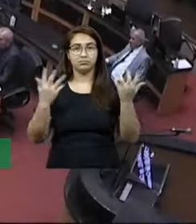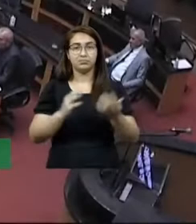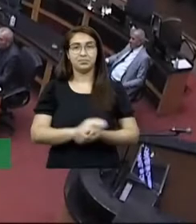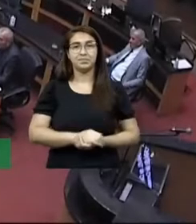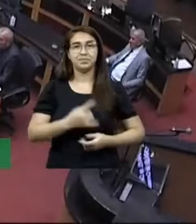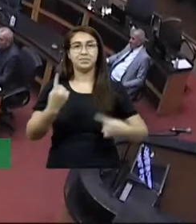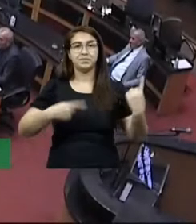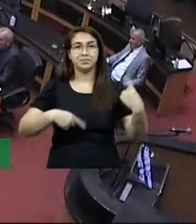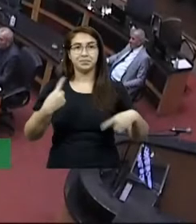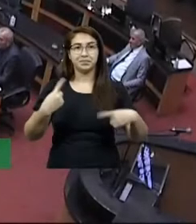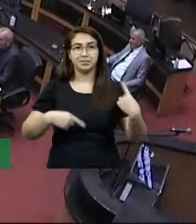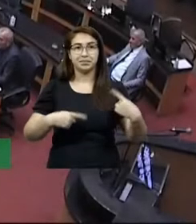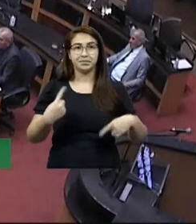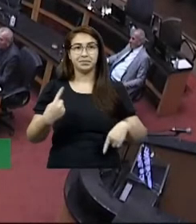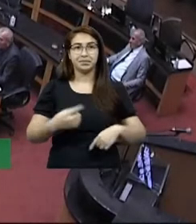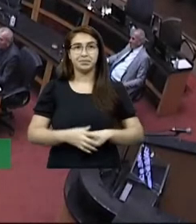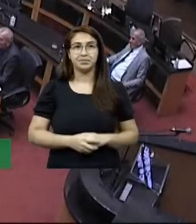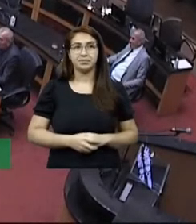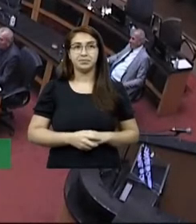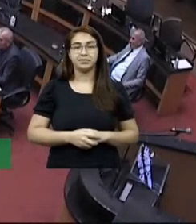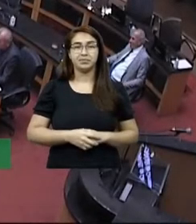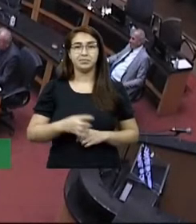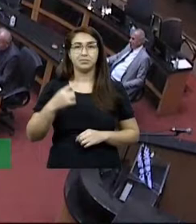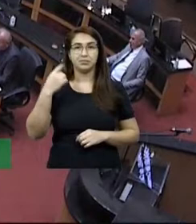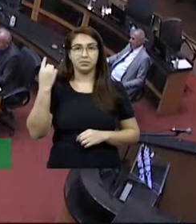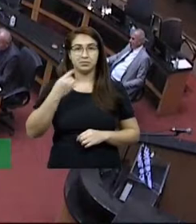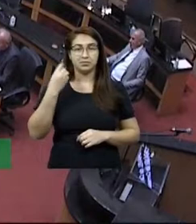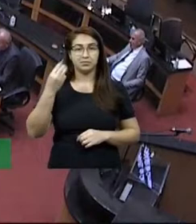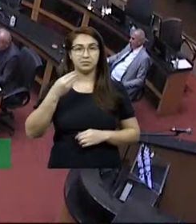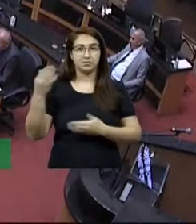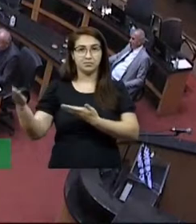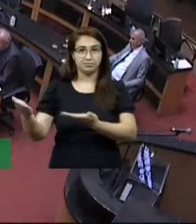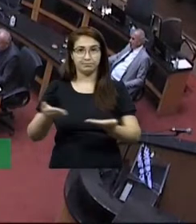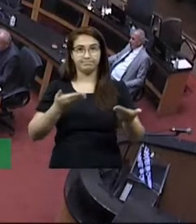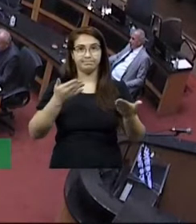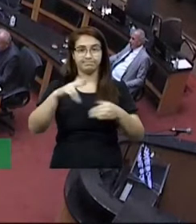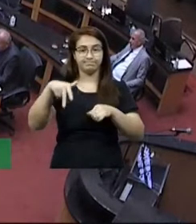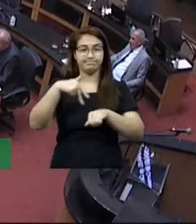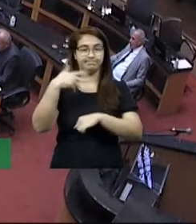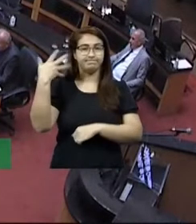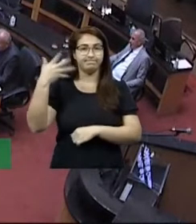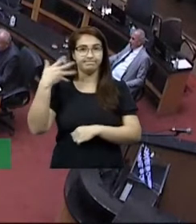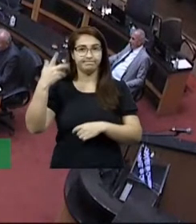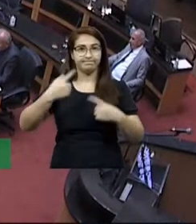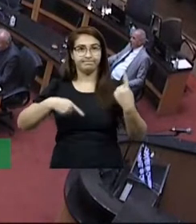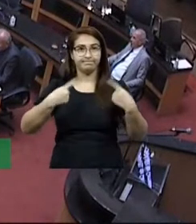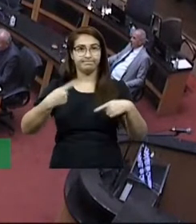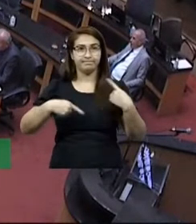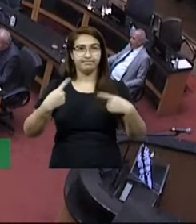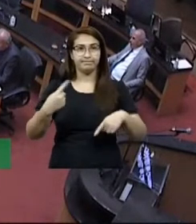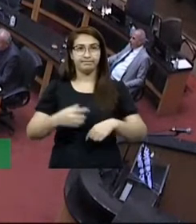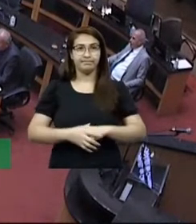discussão, deputado Márcio Machado. para discutir.